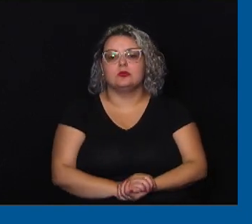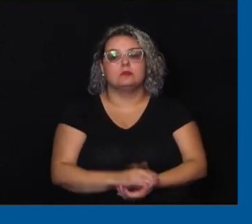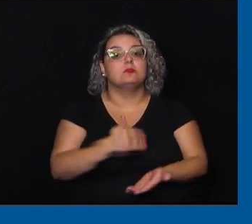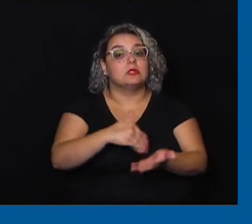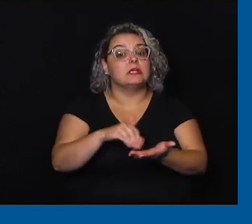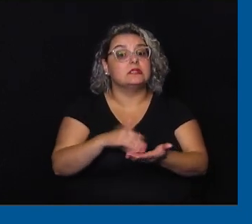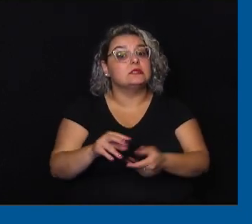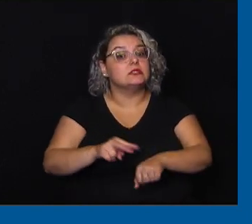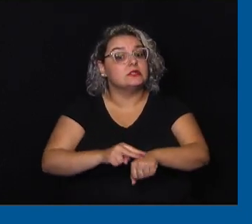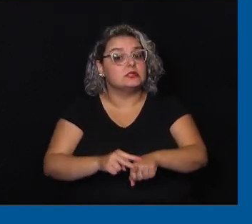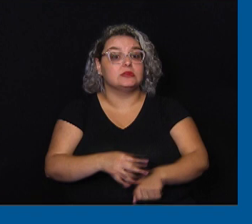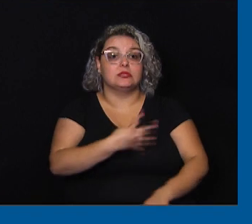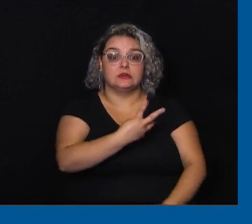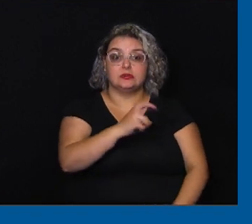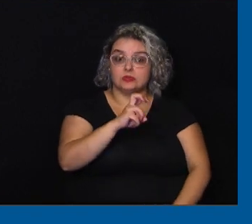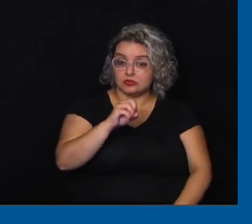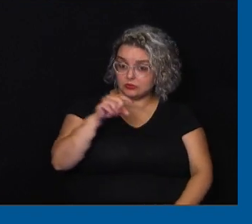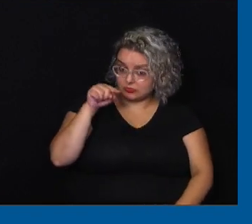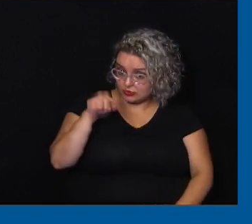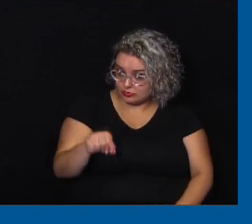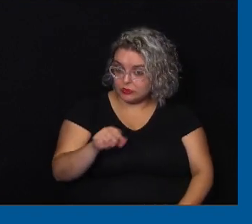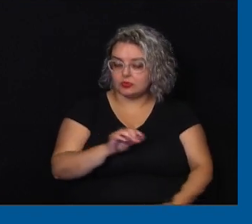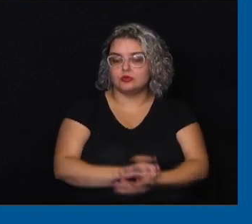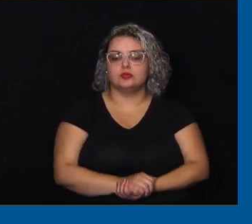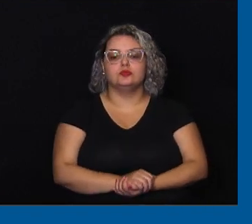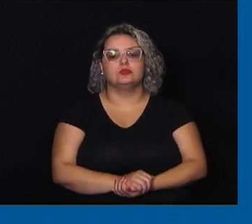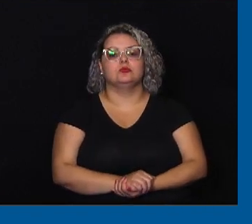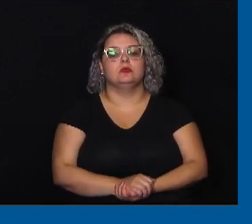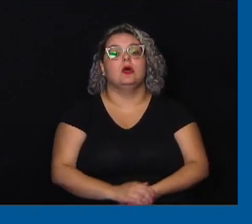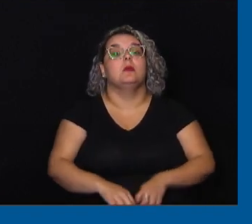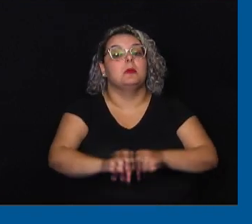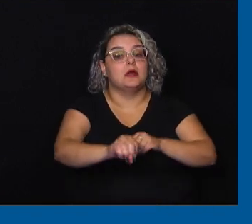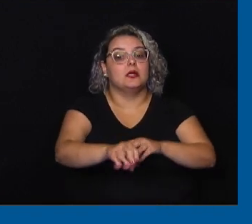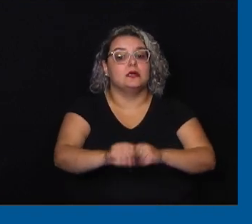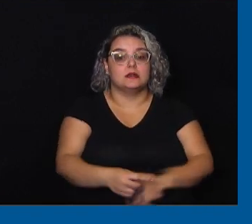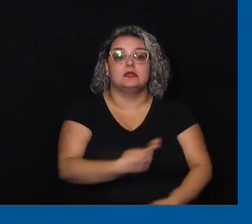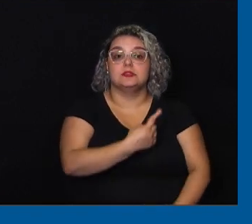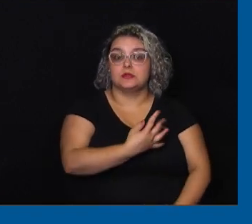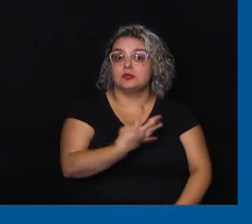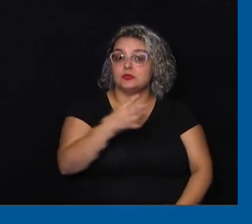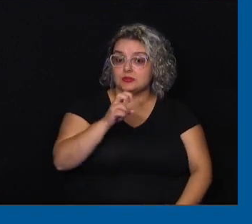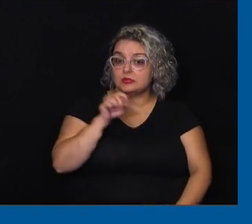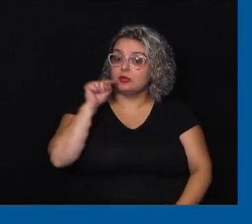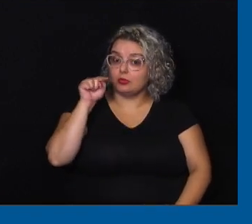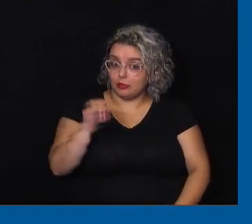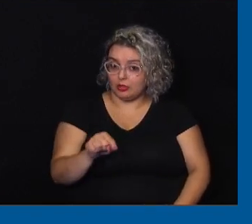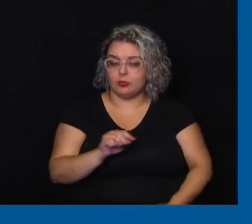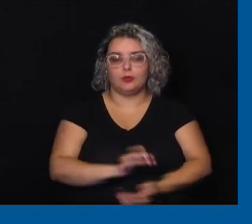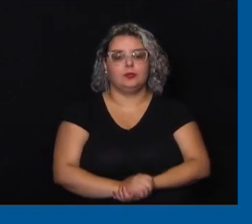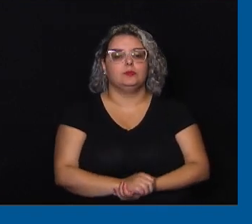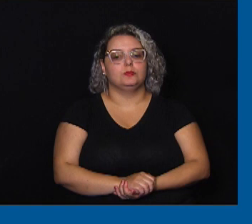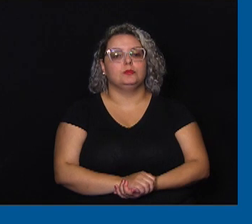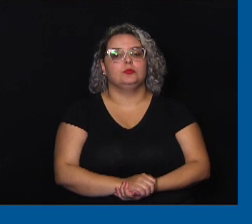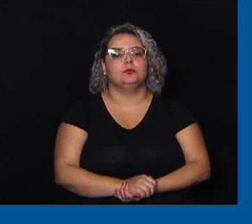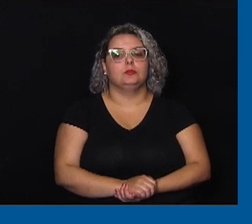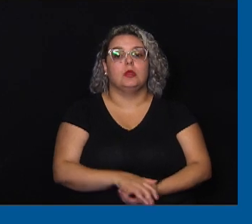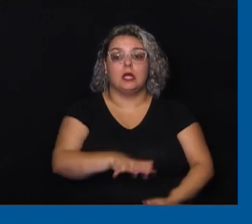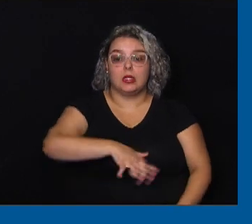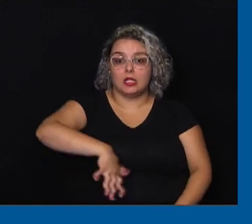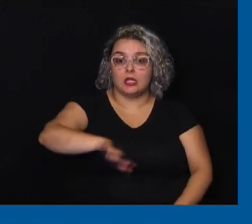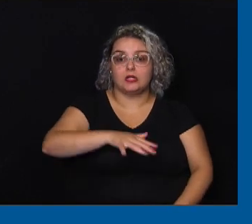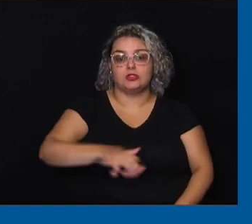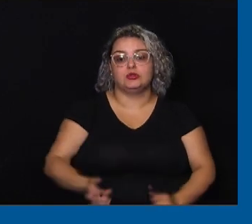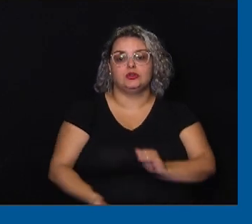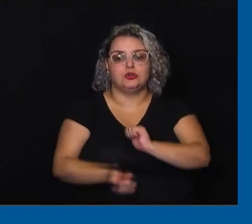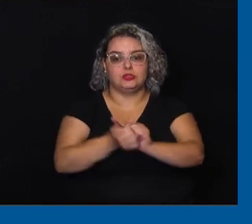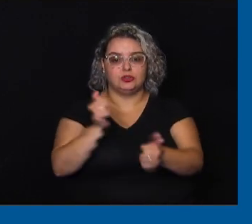Verde, R$ 450 mil. Para a Educação, R$ 145 mil. As áreas de